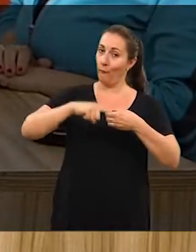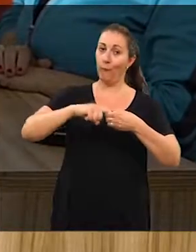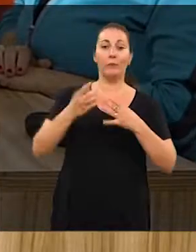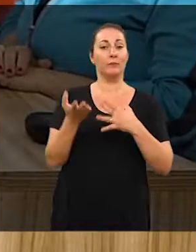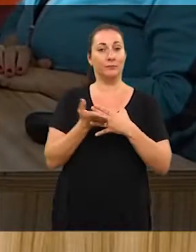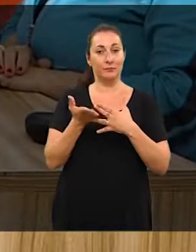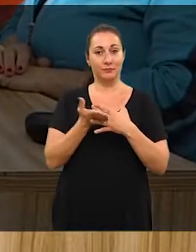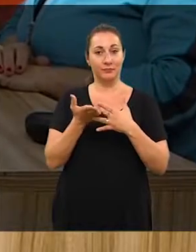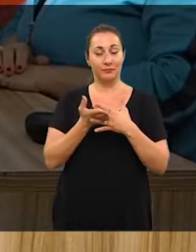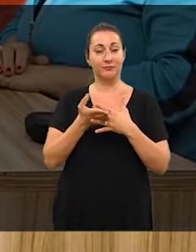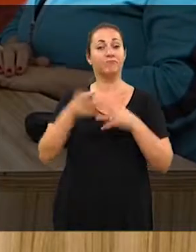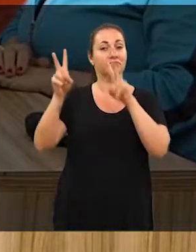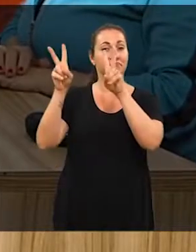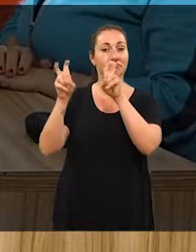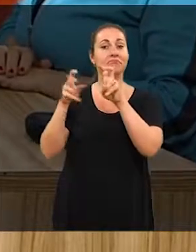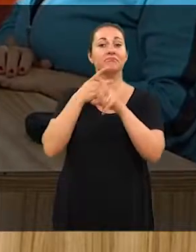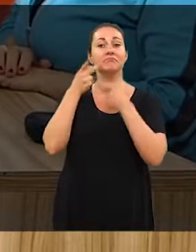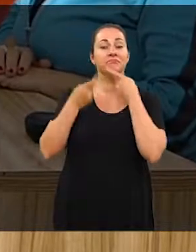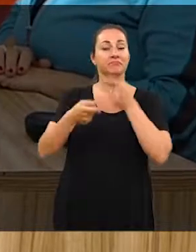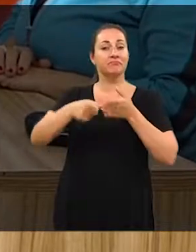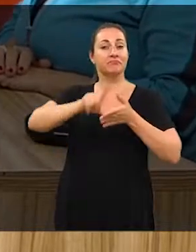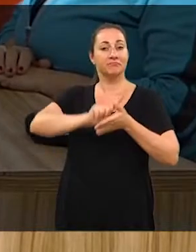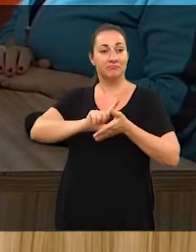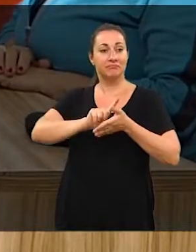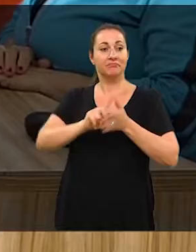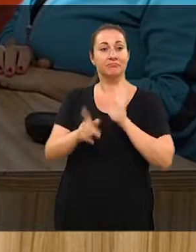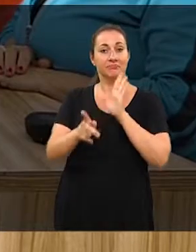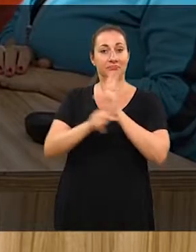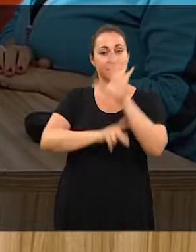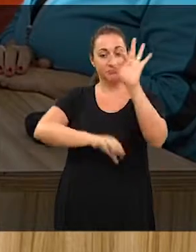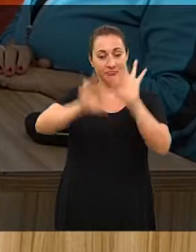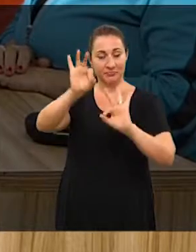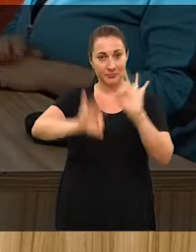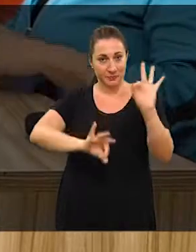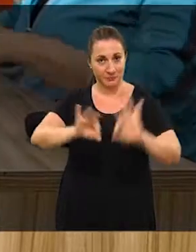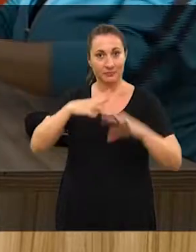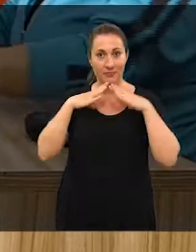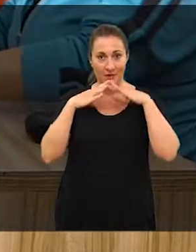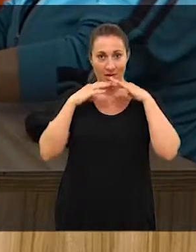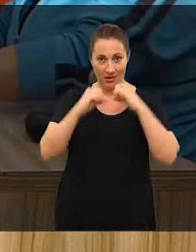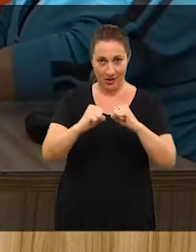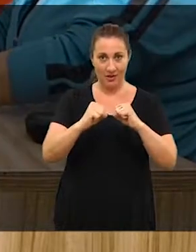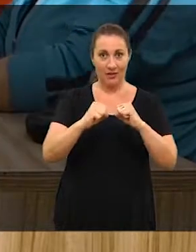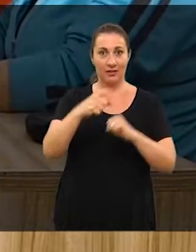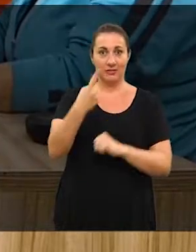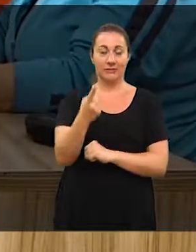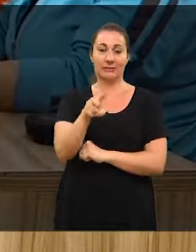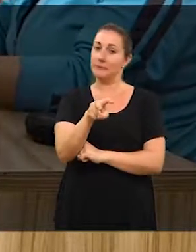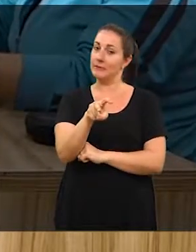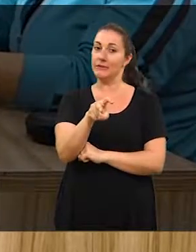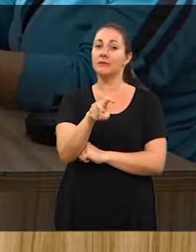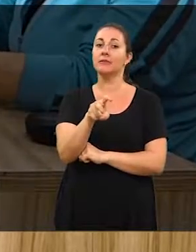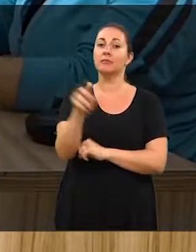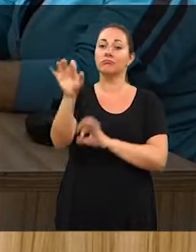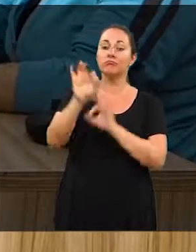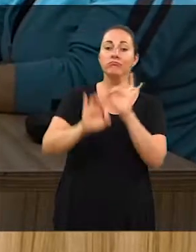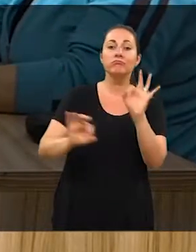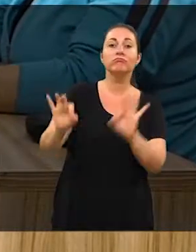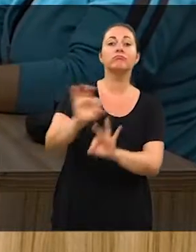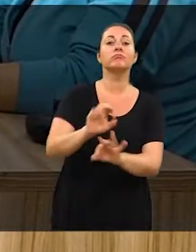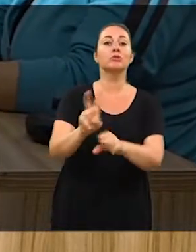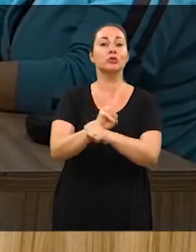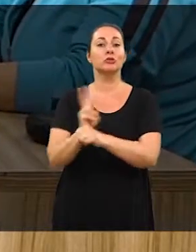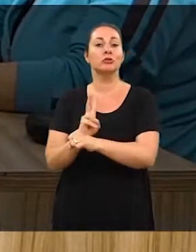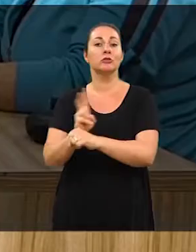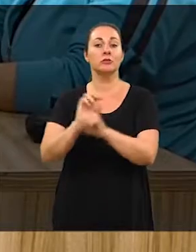Voltamos no intervalo e, como a gente comentou antes, a gente está falando sobre a programação da 15ª CRE, que é a Coordenadoria Regional aqui de